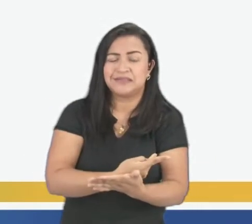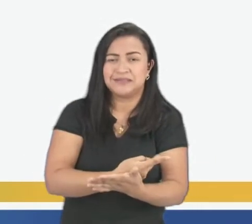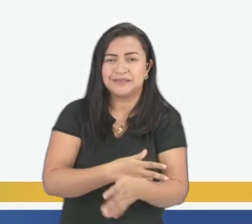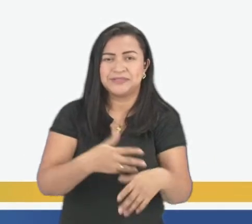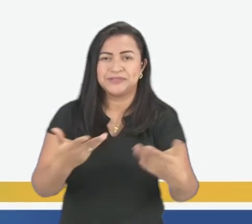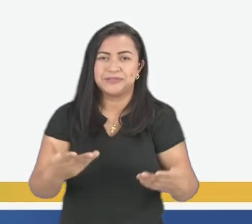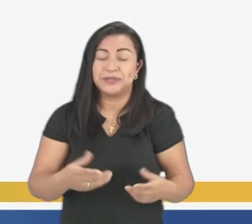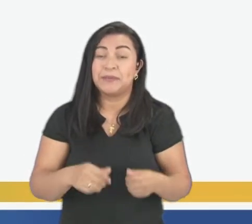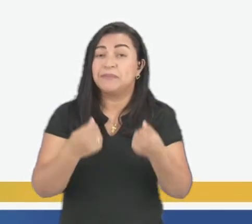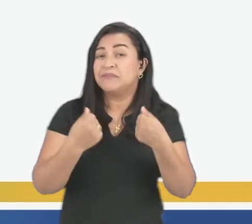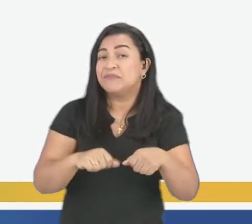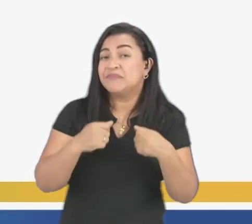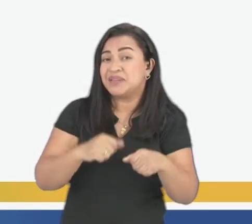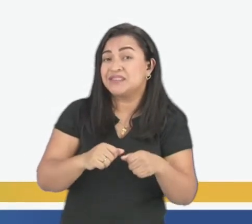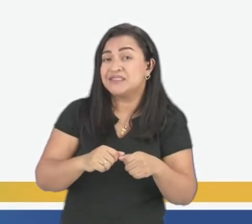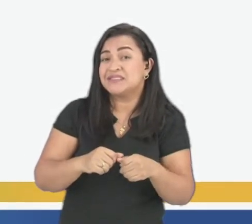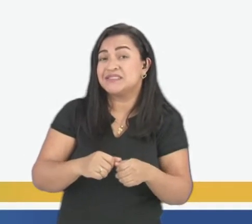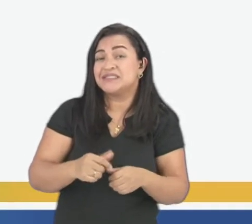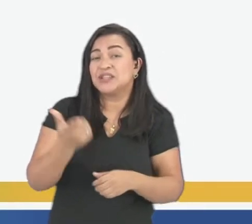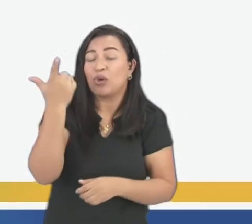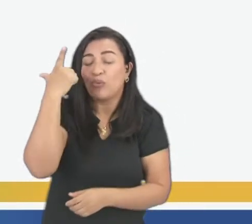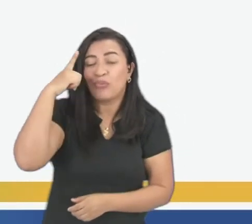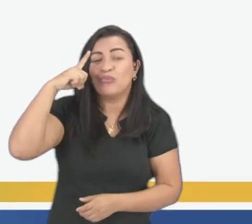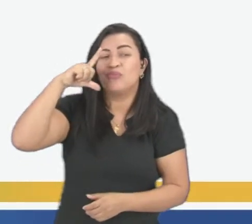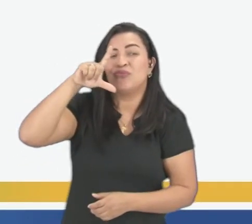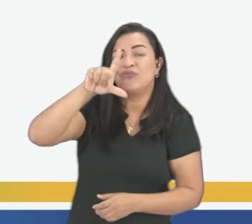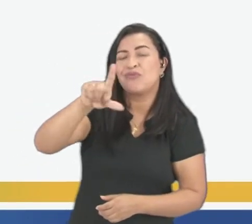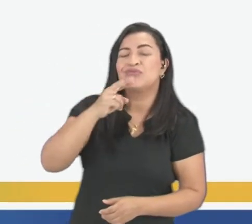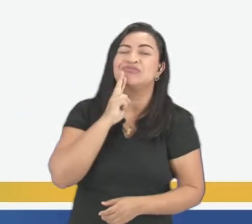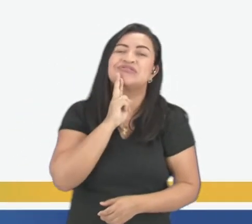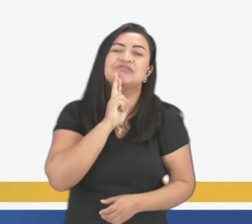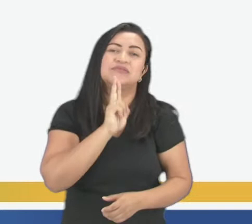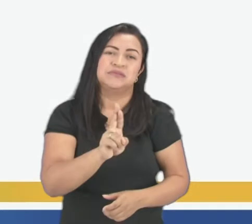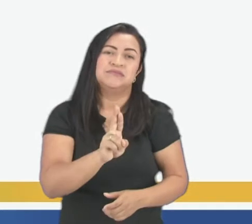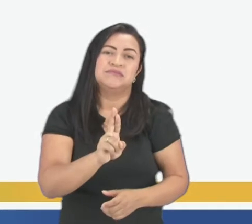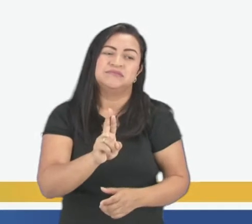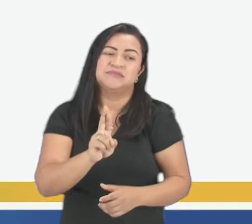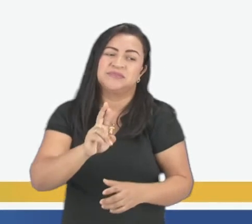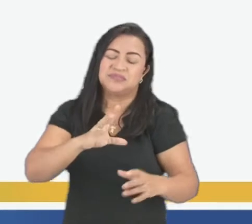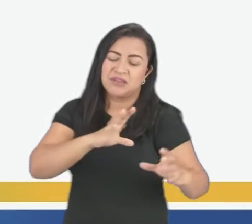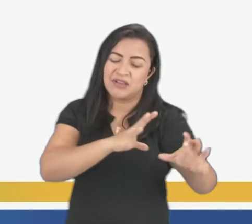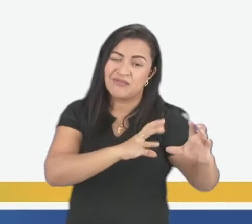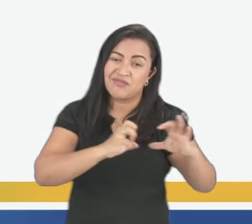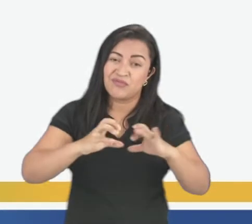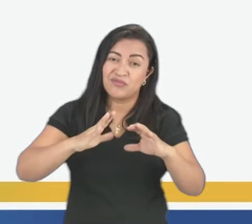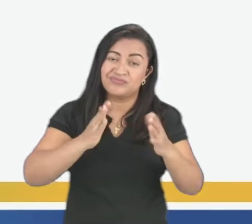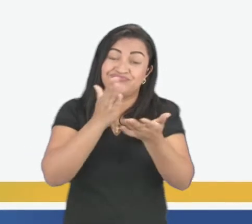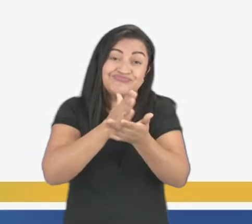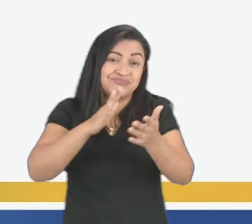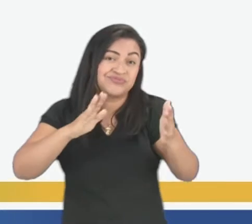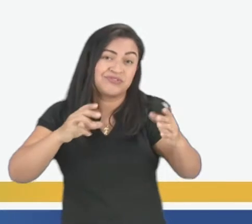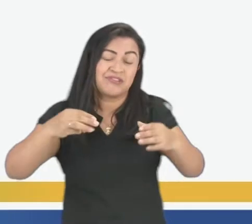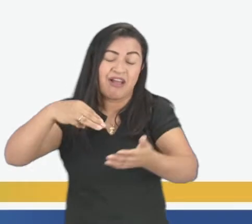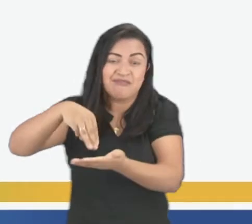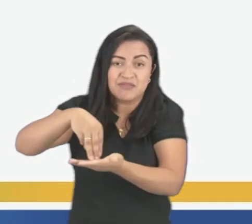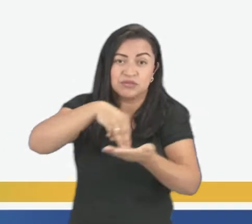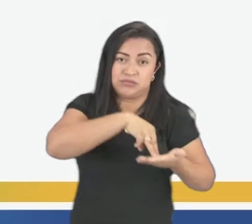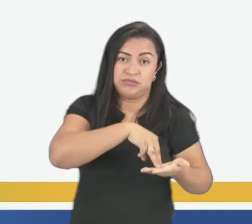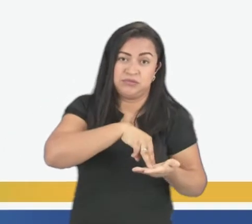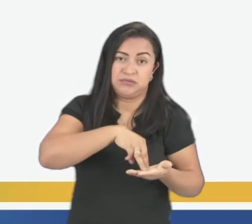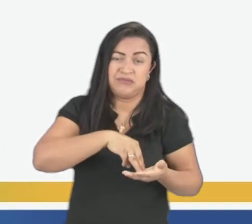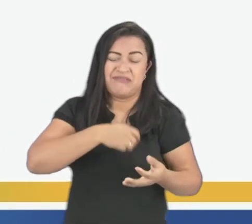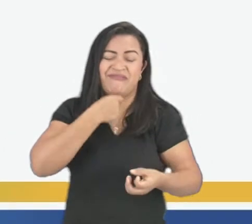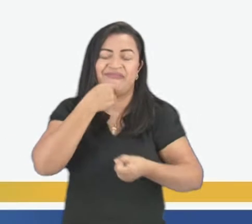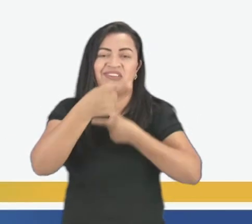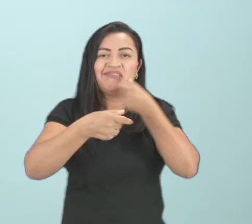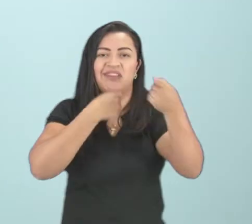se voltar para a solução de conflito, precisa ser mediadora de conflito, né, e crítica do uso